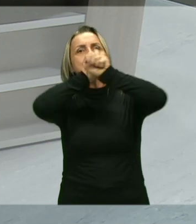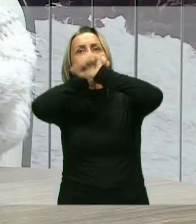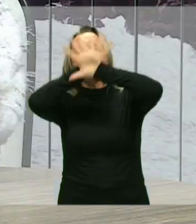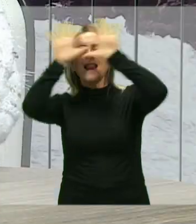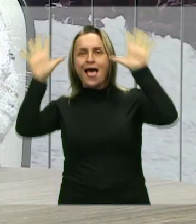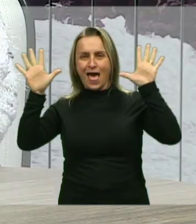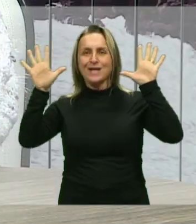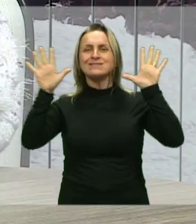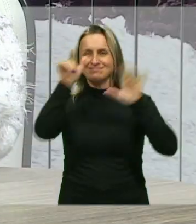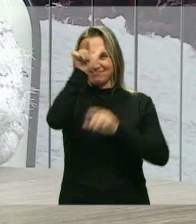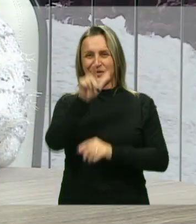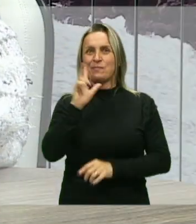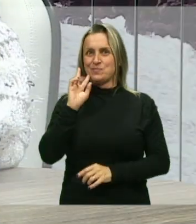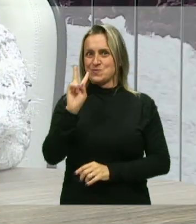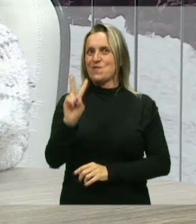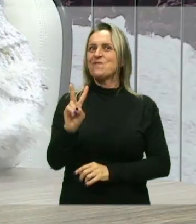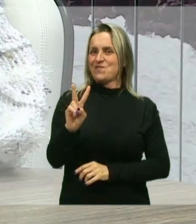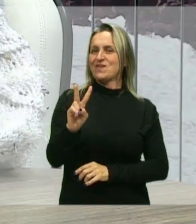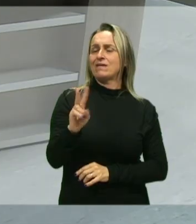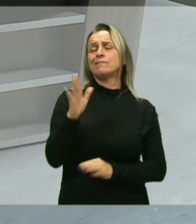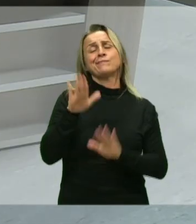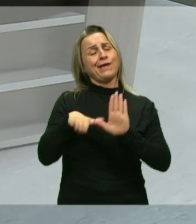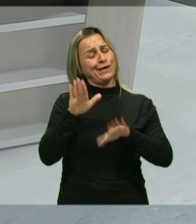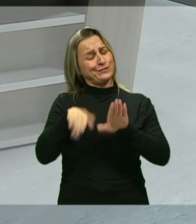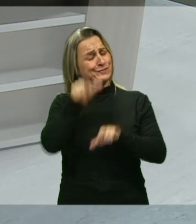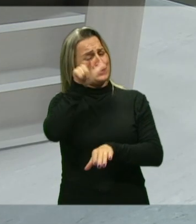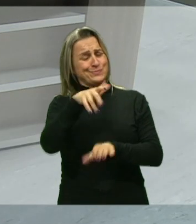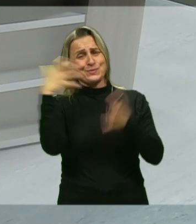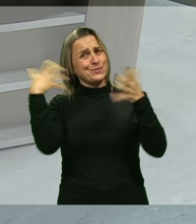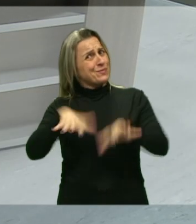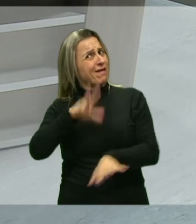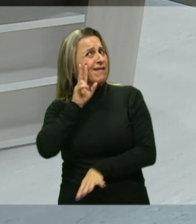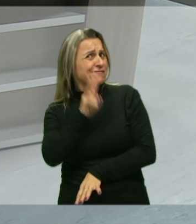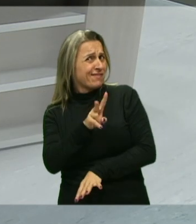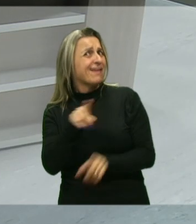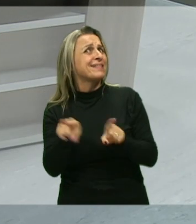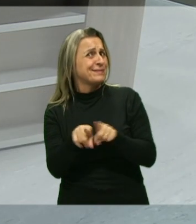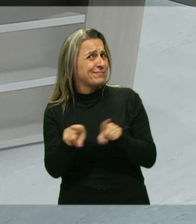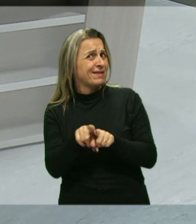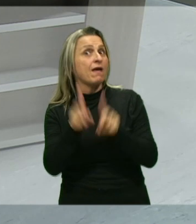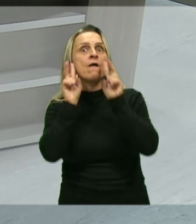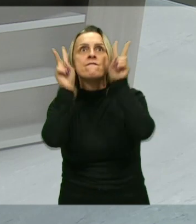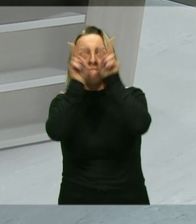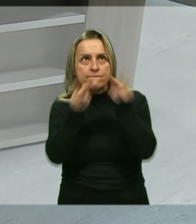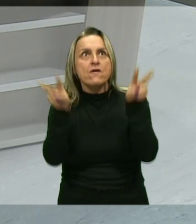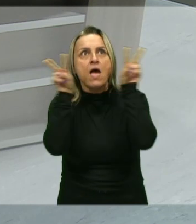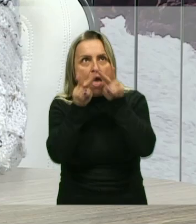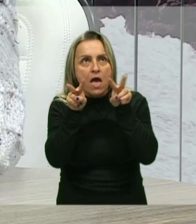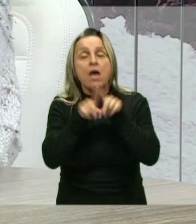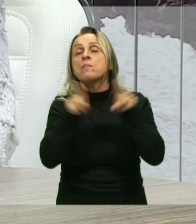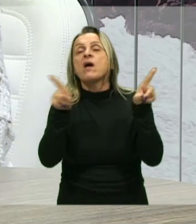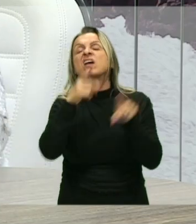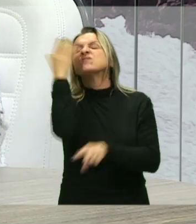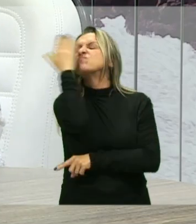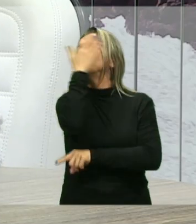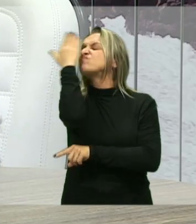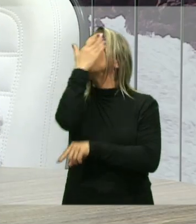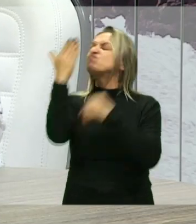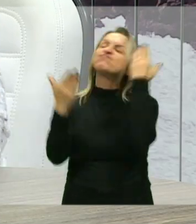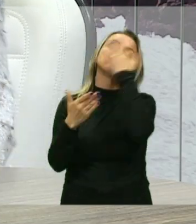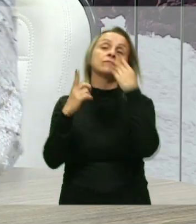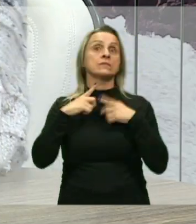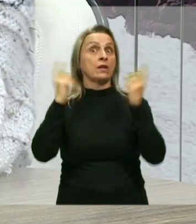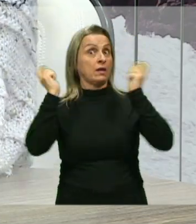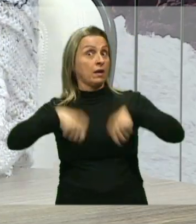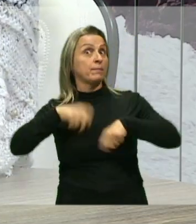e quer enxergar, porque às vezes as pessoas não querem enxergar, né? As pessoas têm a capacidade de